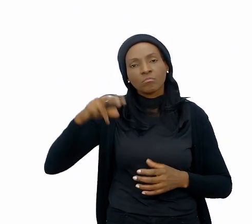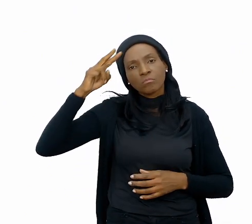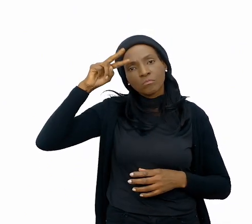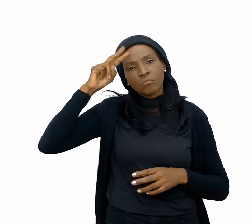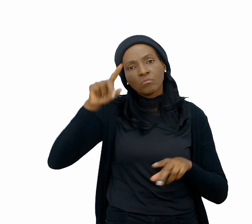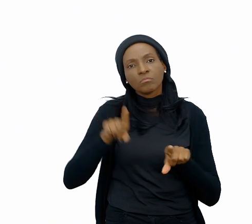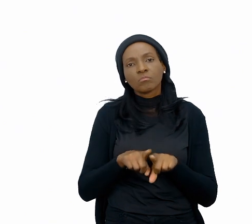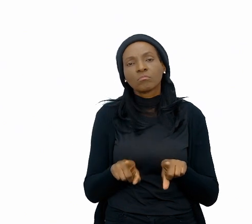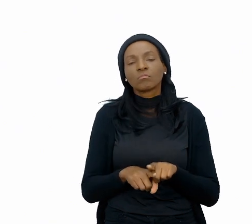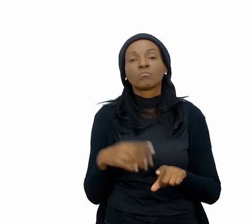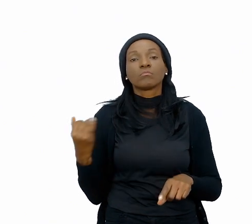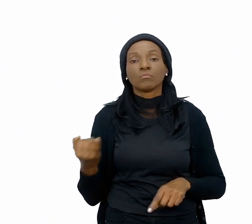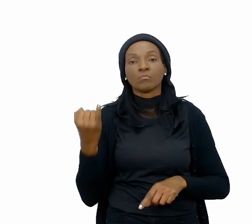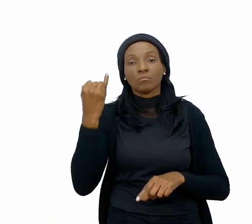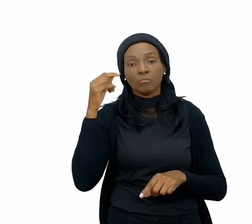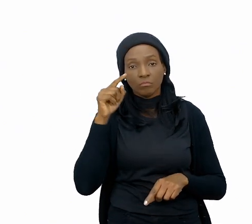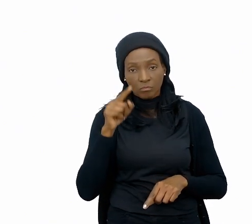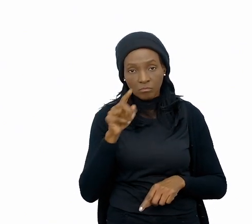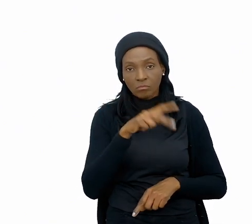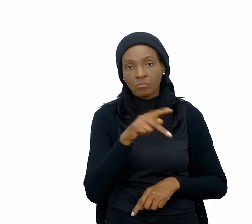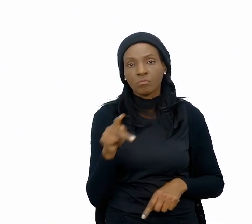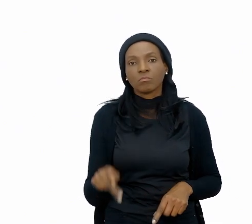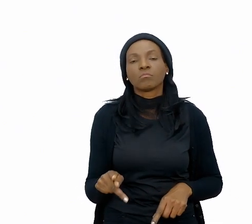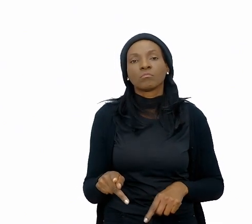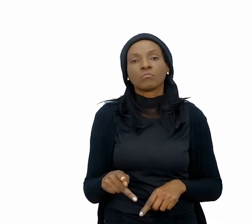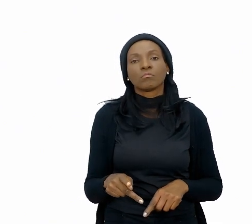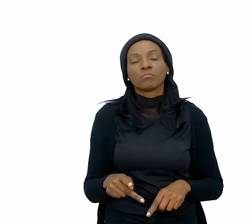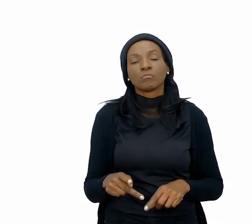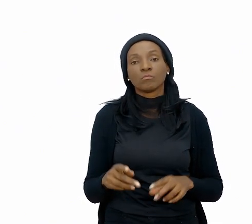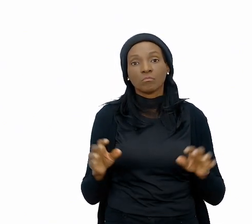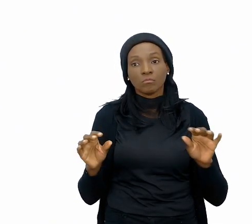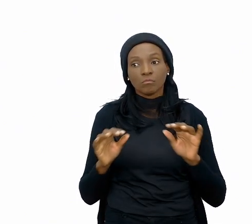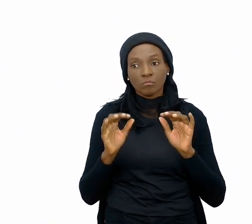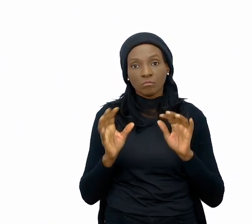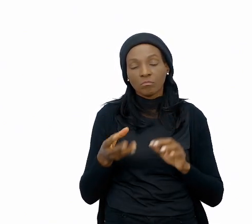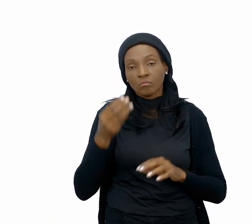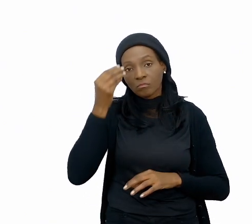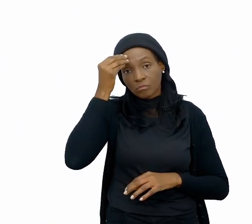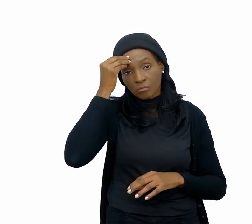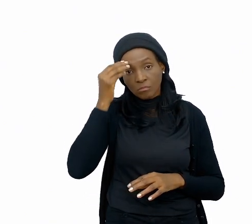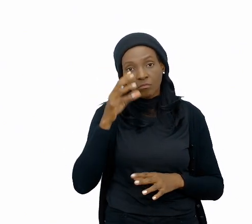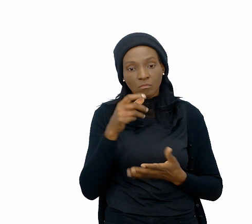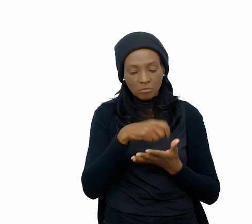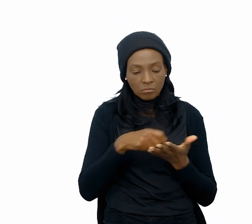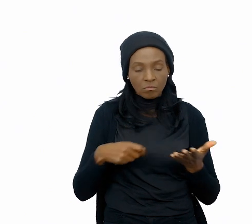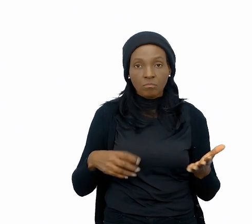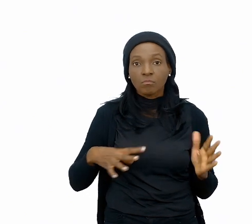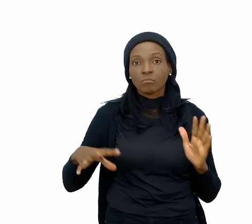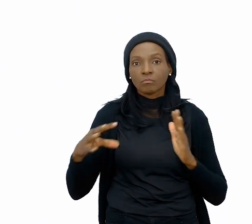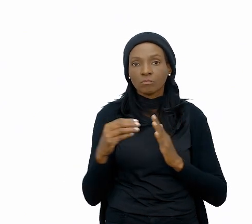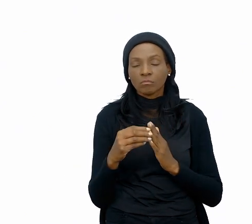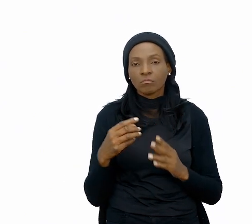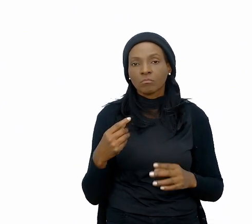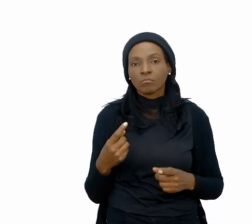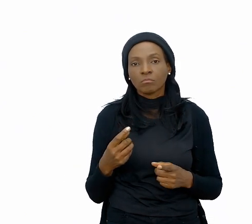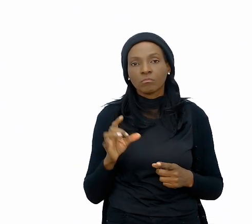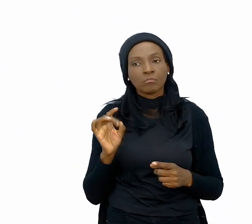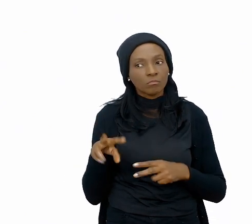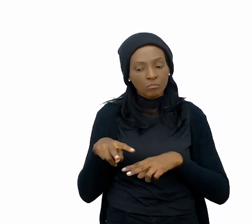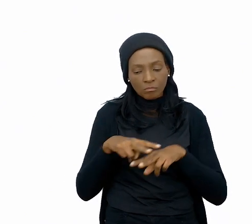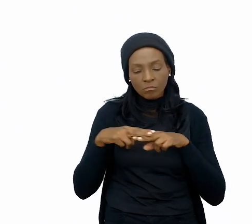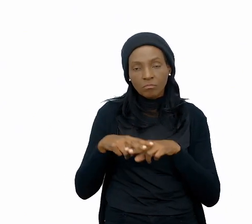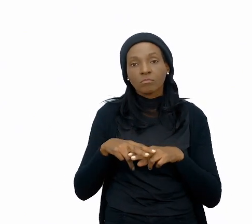Lembrando aí que é muito importante que você, professor, esteja registrando tudo isso, né? Por mais que seja uma